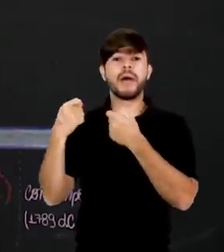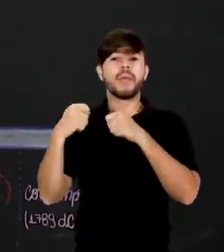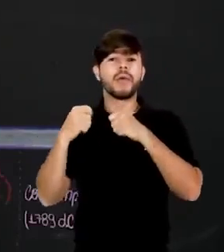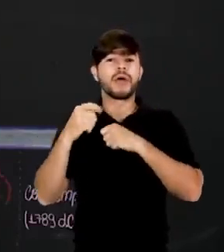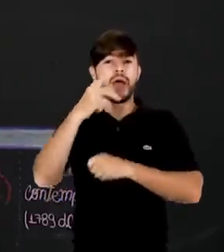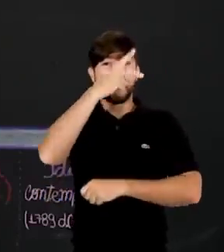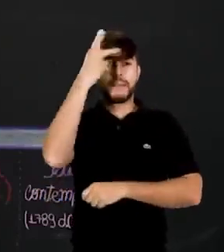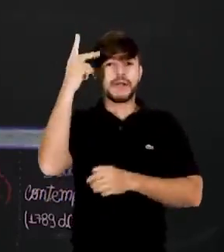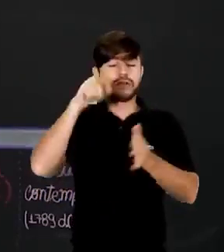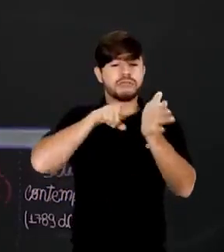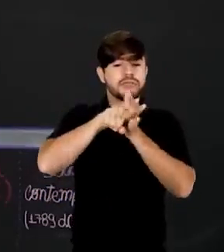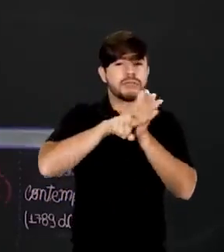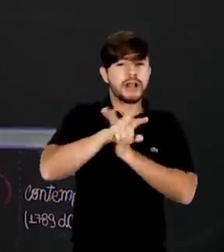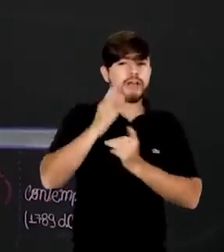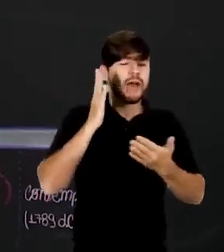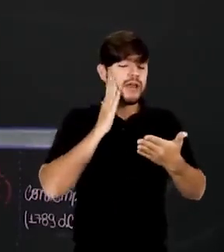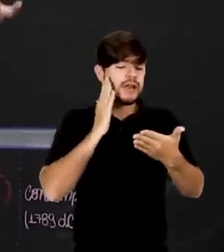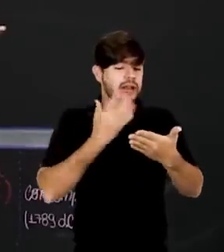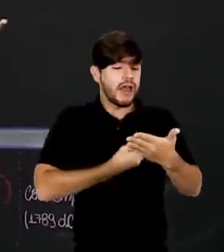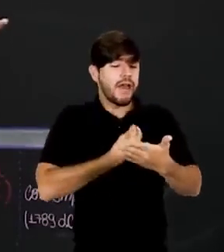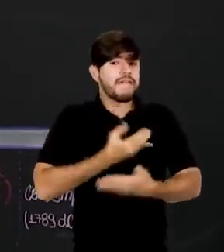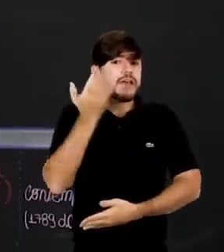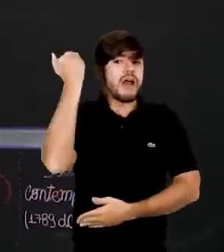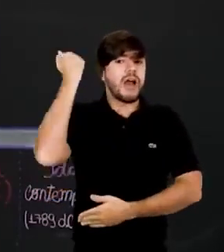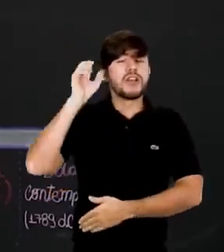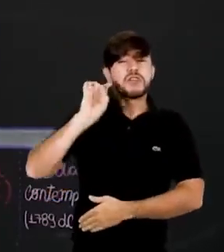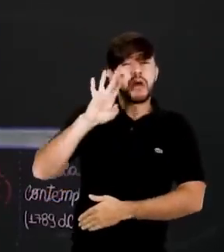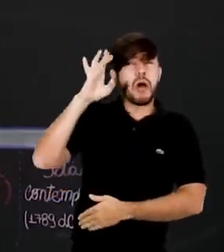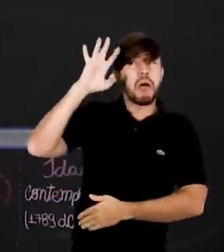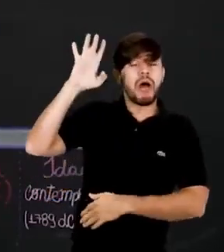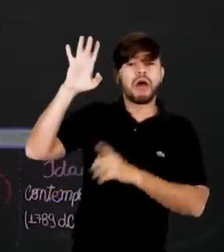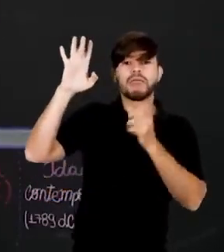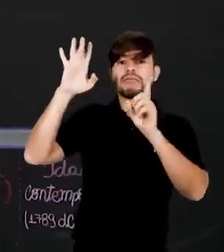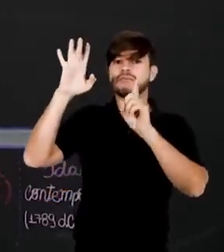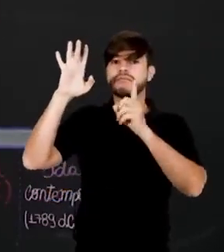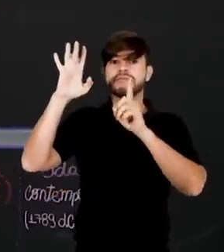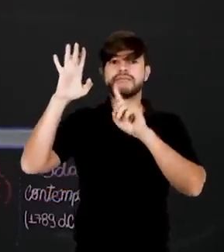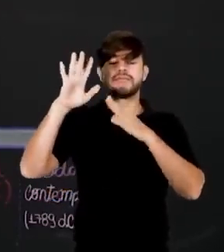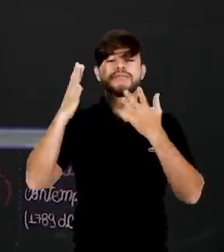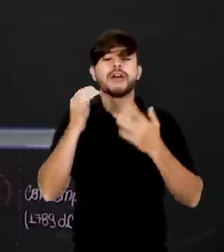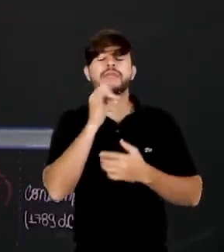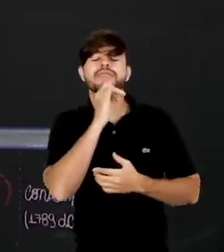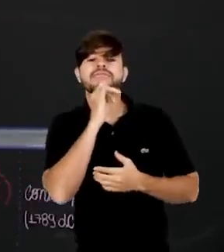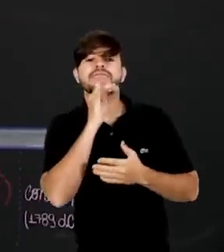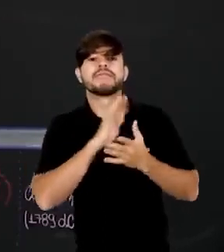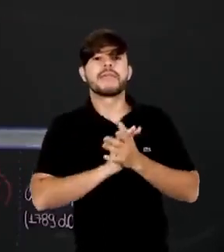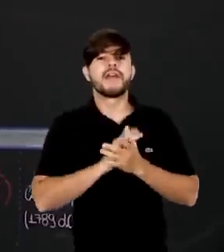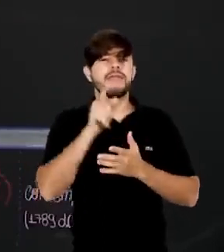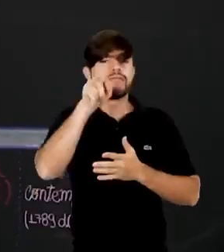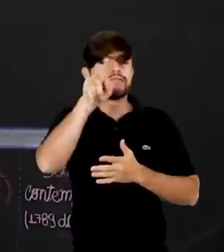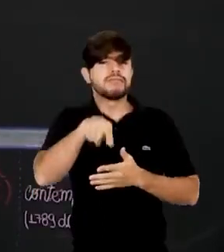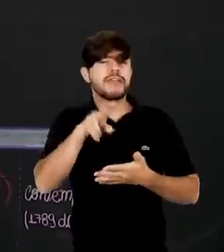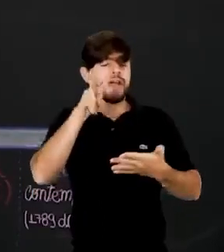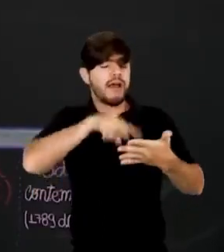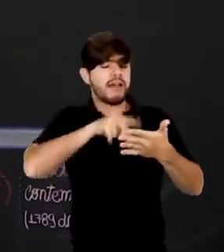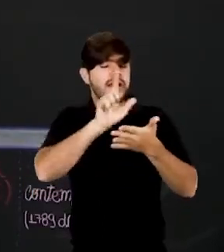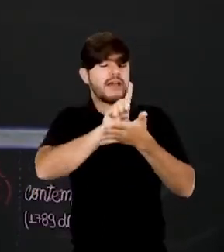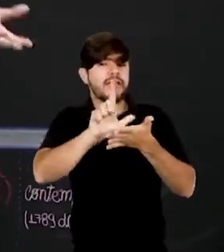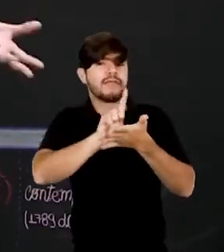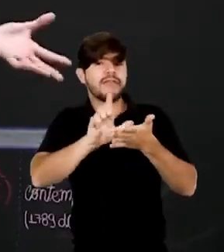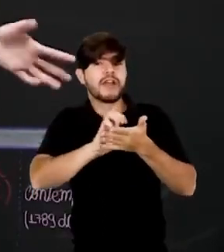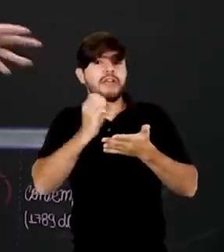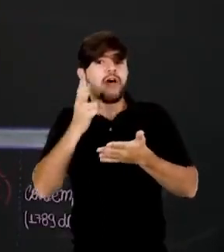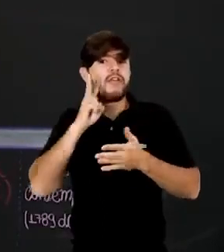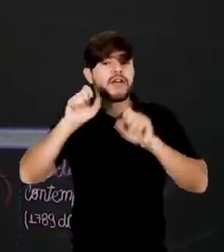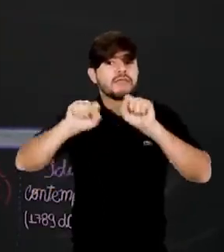realidade no passado e não se pretende uma fantasia. Repara, por exemplo, que quando você vai ler um livro ou ir ao cinema ver o